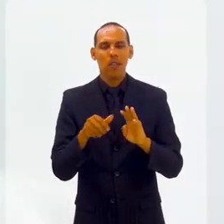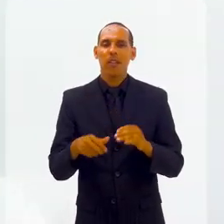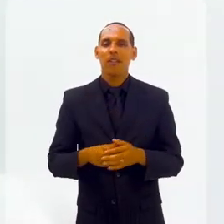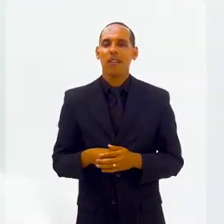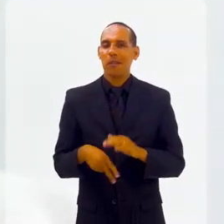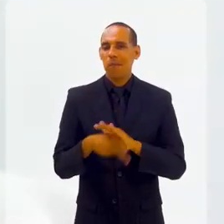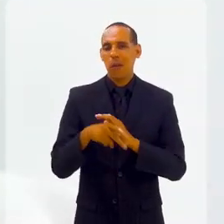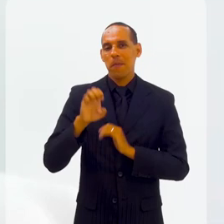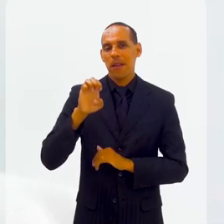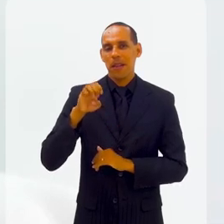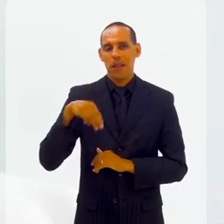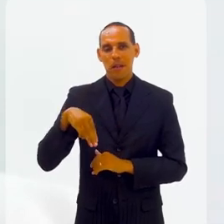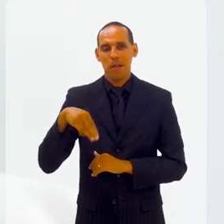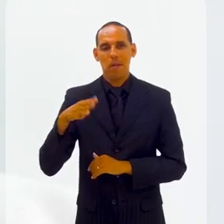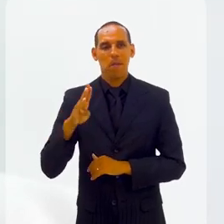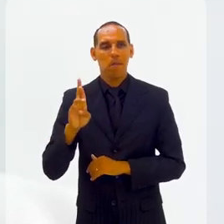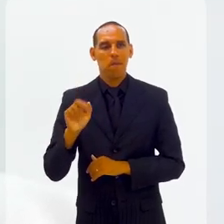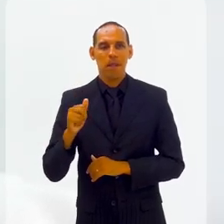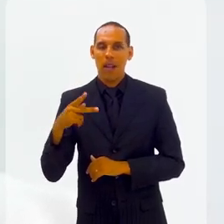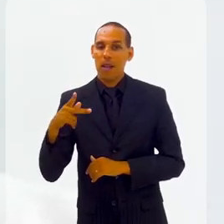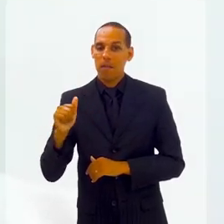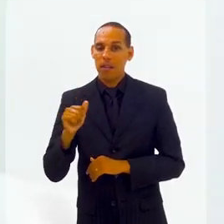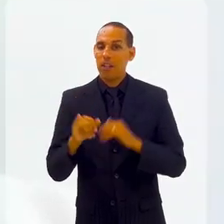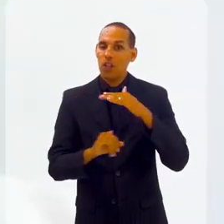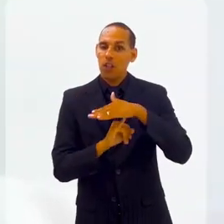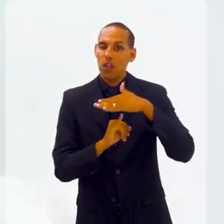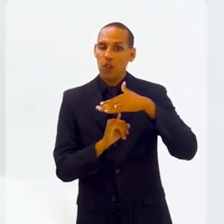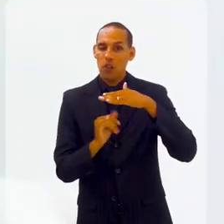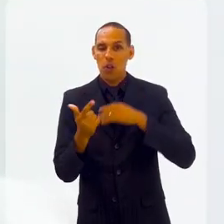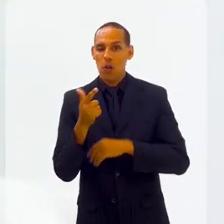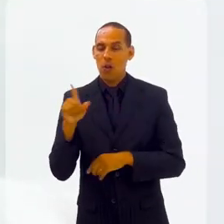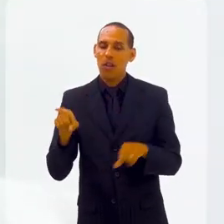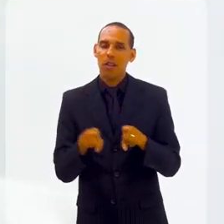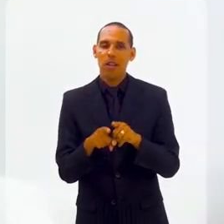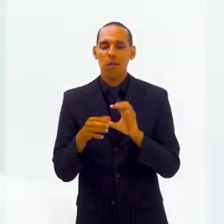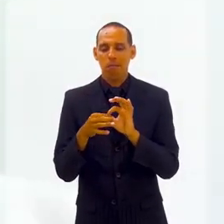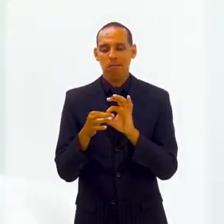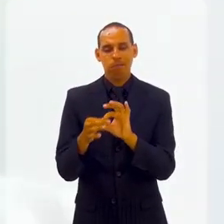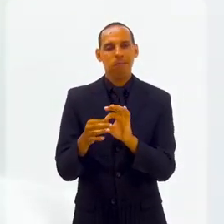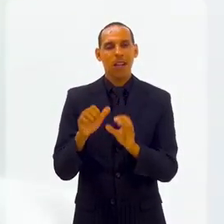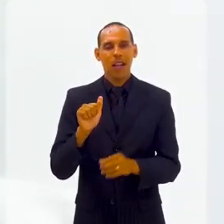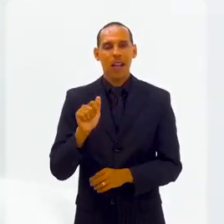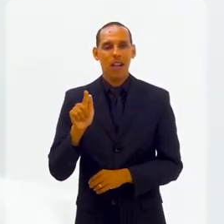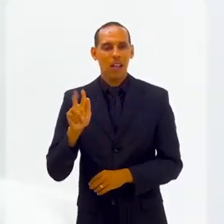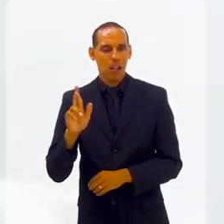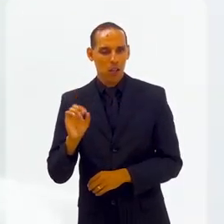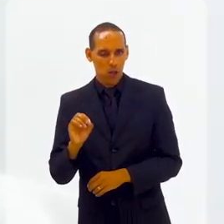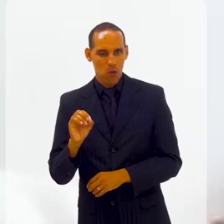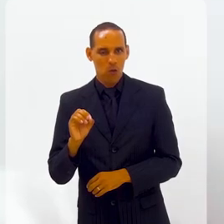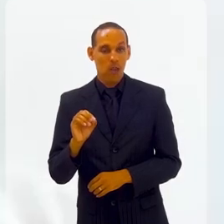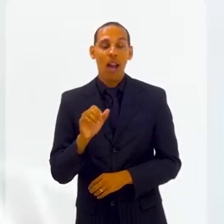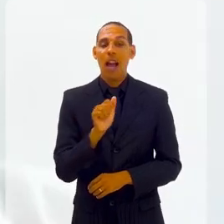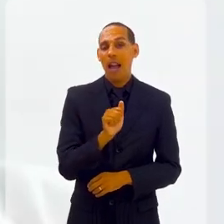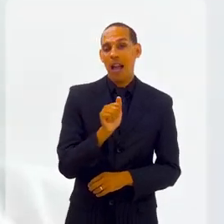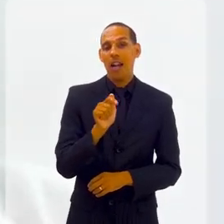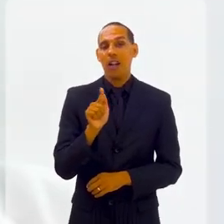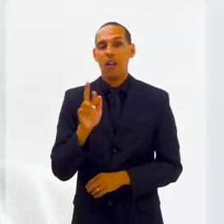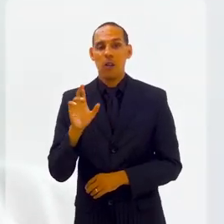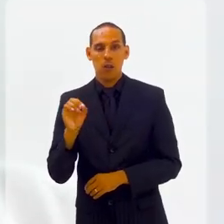mas não só das unidades da Embrapa Mas também de outras instituições que estão ligadas ao Agro